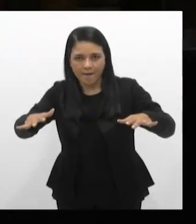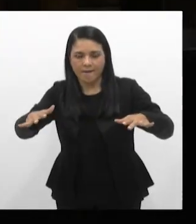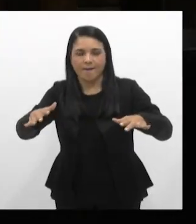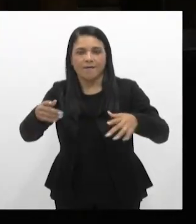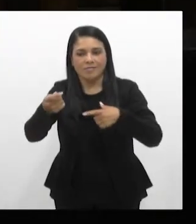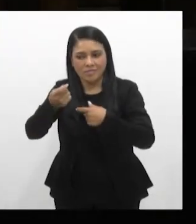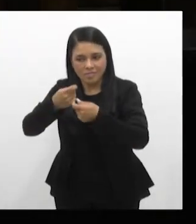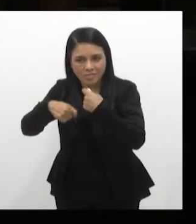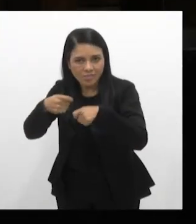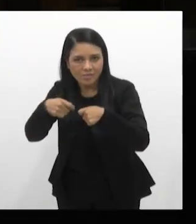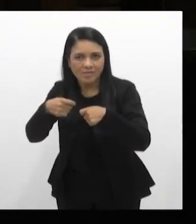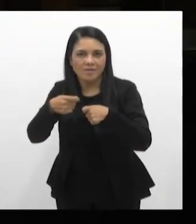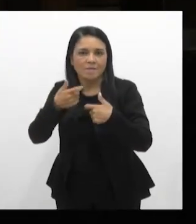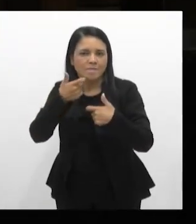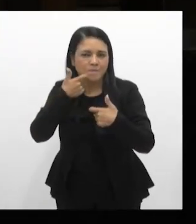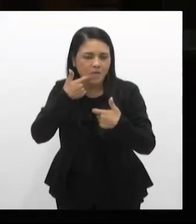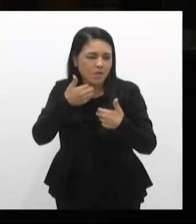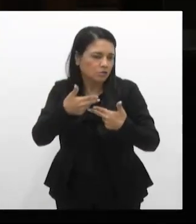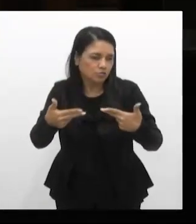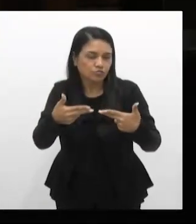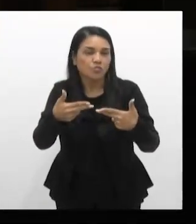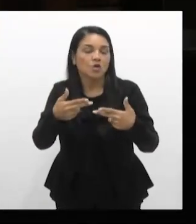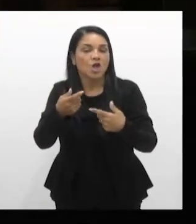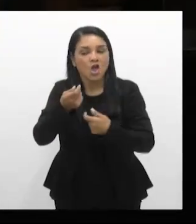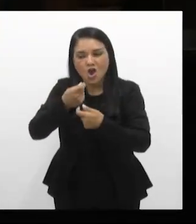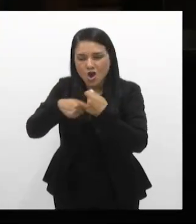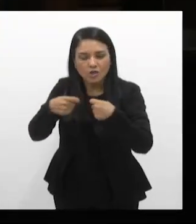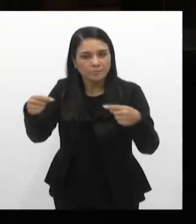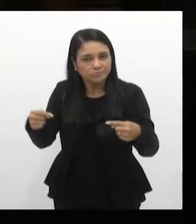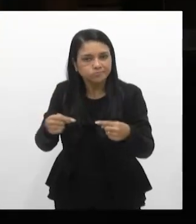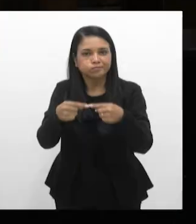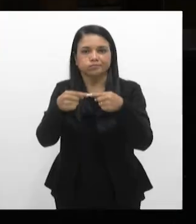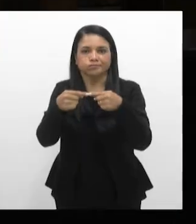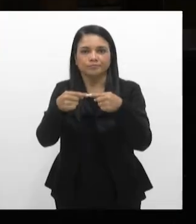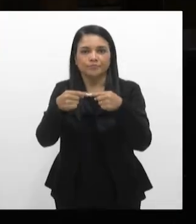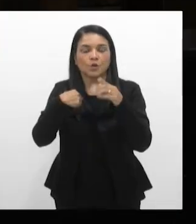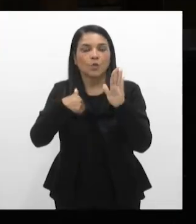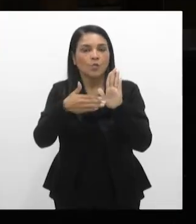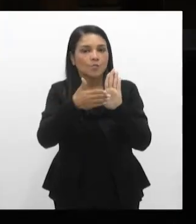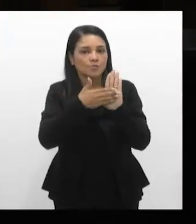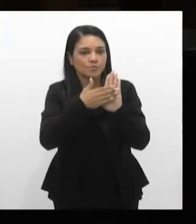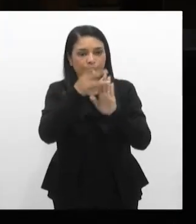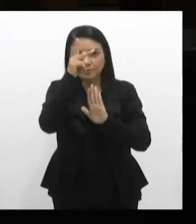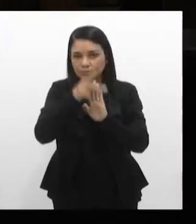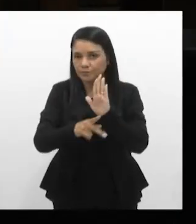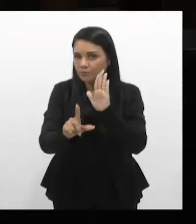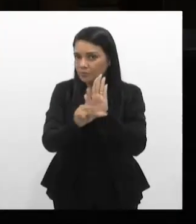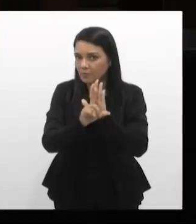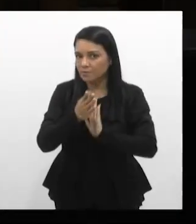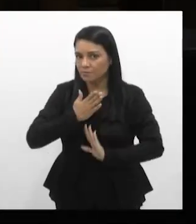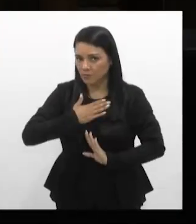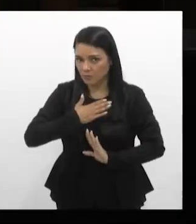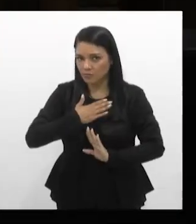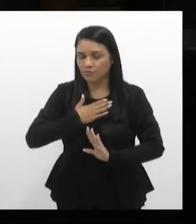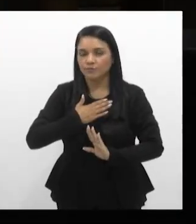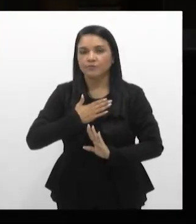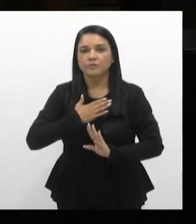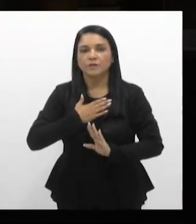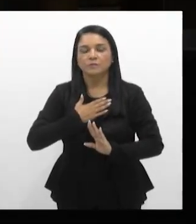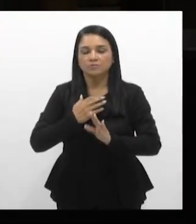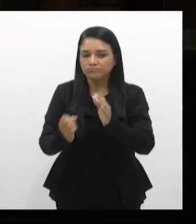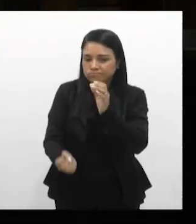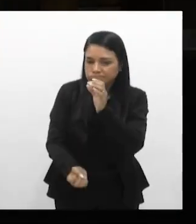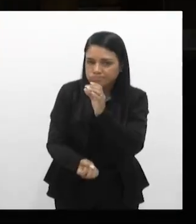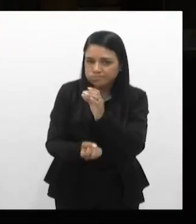ela compõe essa economia. E aí eu propus um projeto de lei, né, para se criar